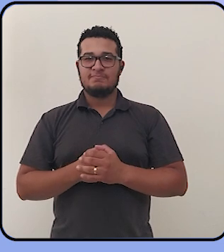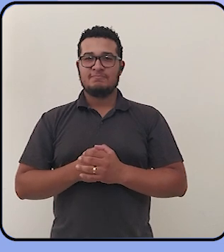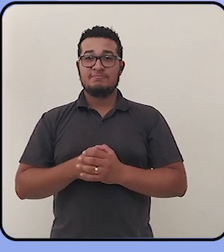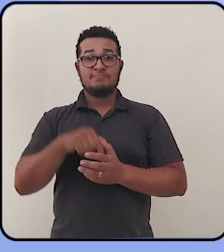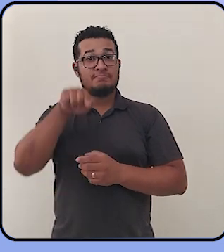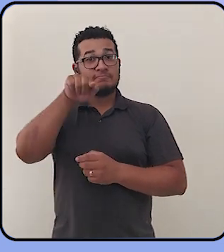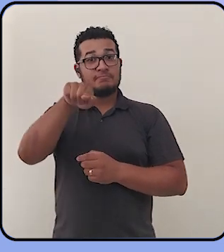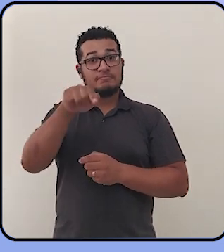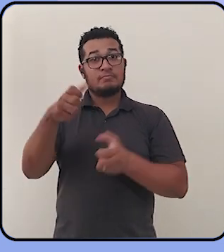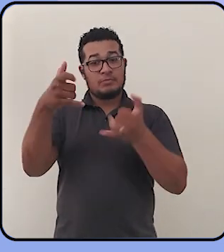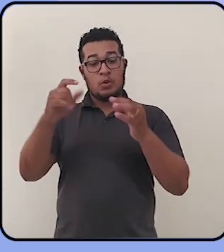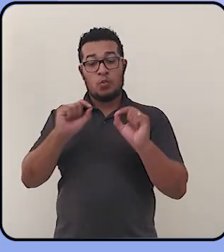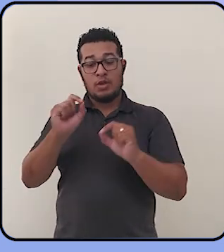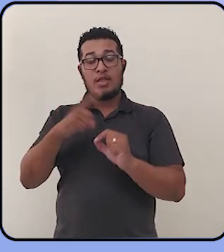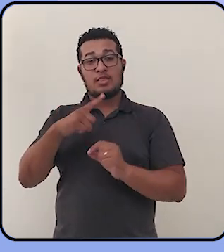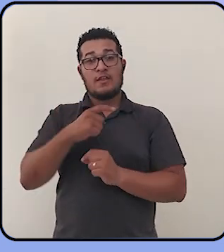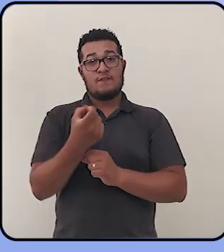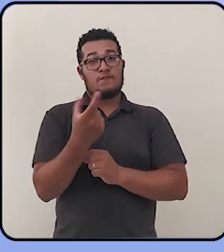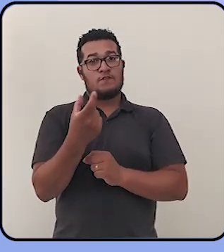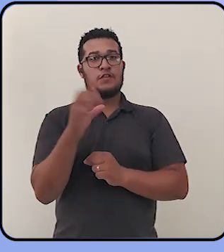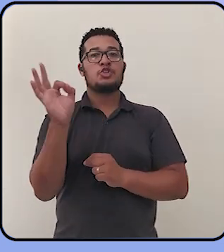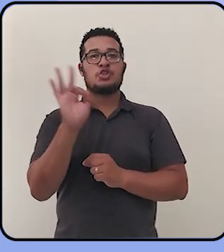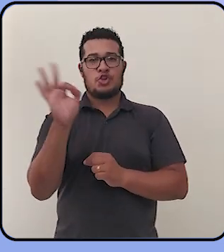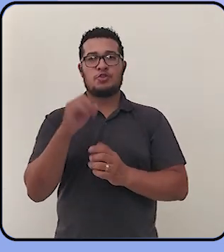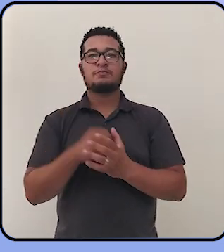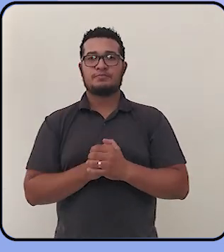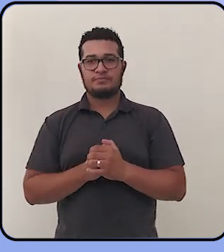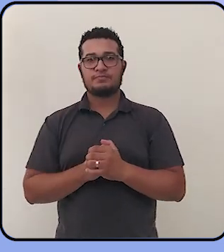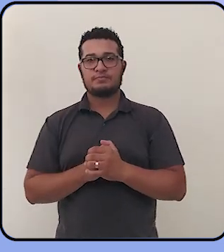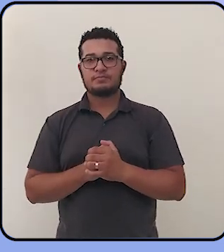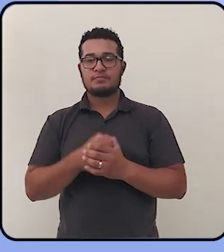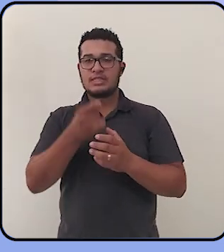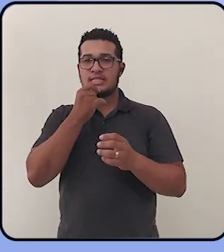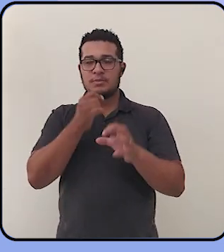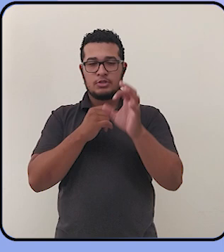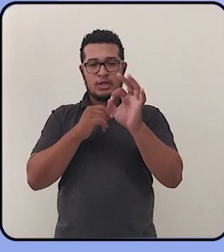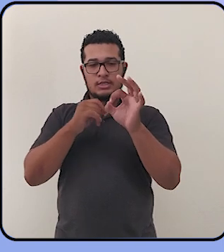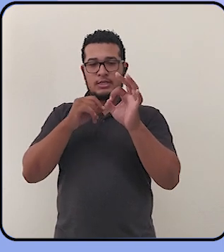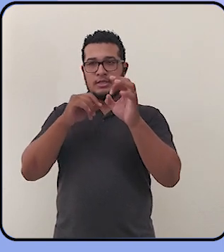No caso aí, 20 graus. Certo?